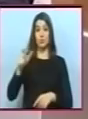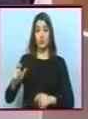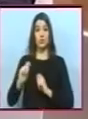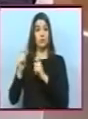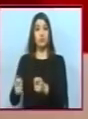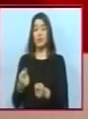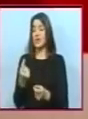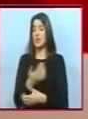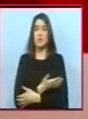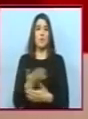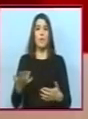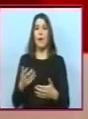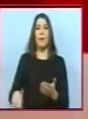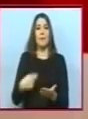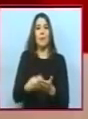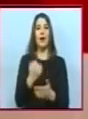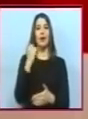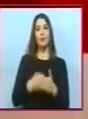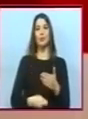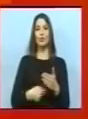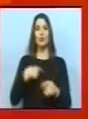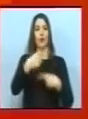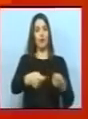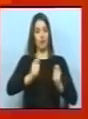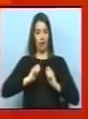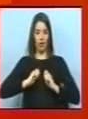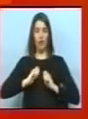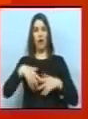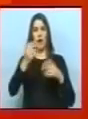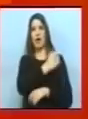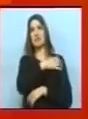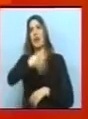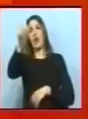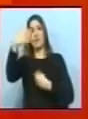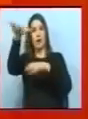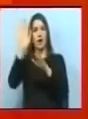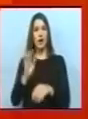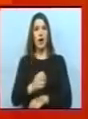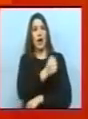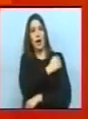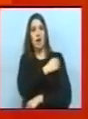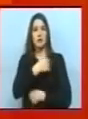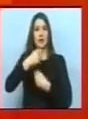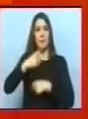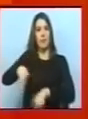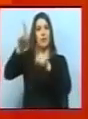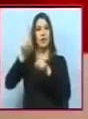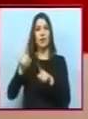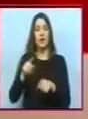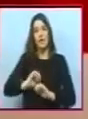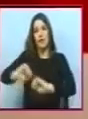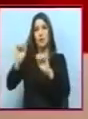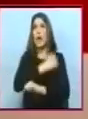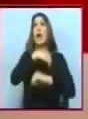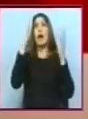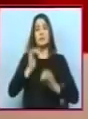terem capacidade para pagar essa herança. Leve-me o anexo. Leve a casa. Pago o anexo. Exatamente. Ou leve a casa